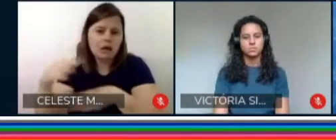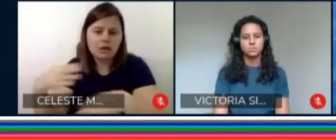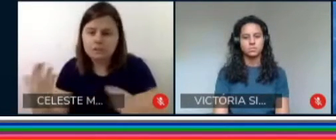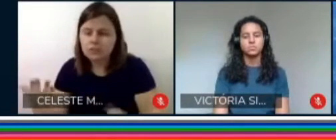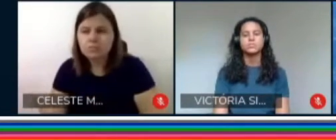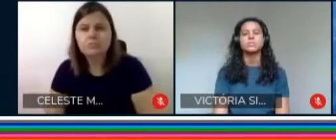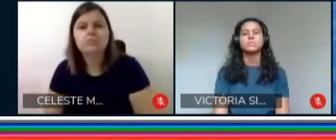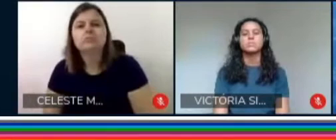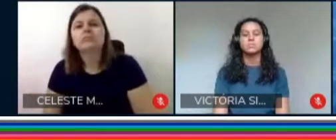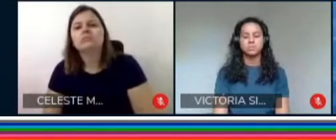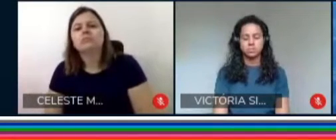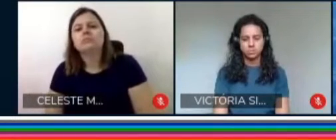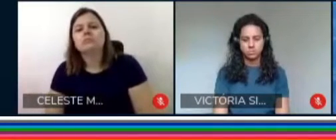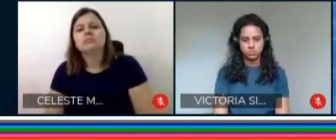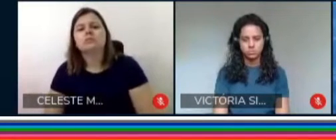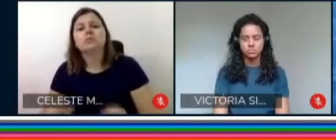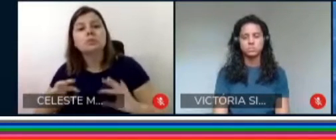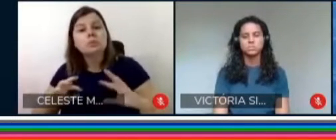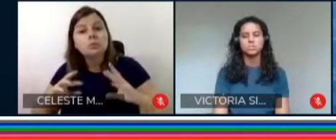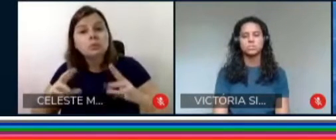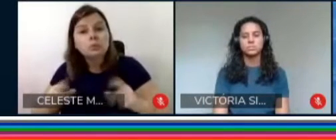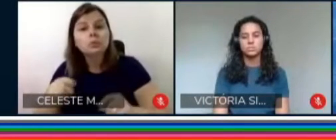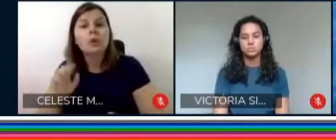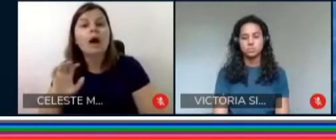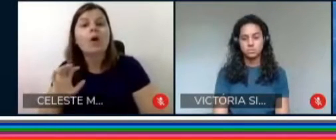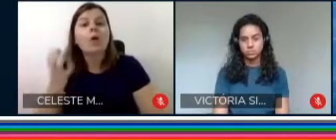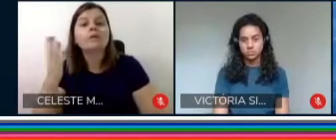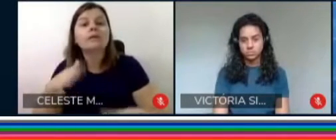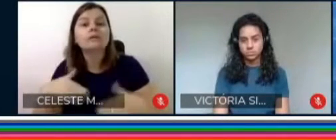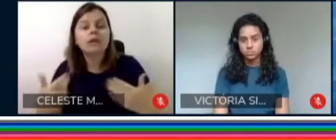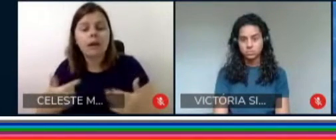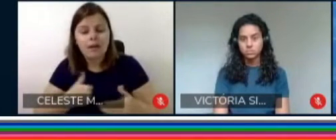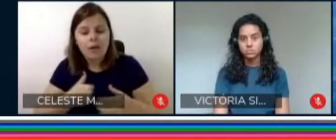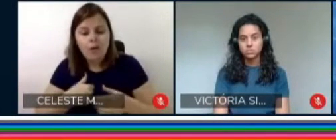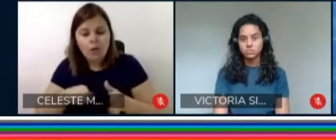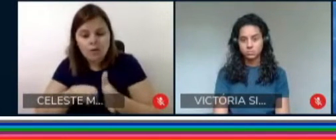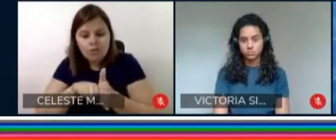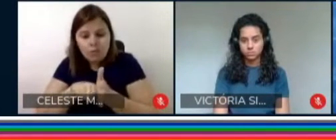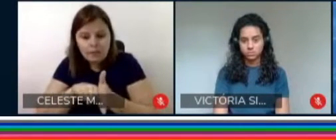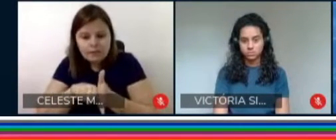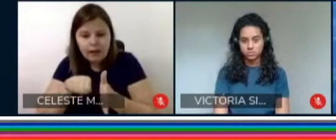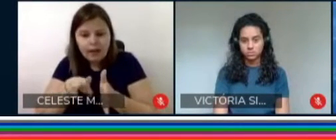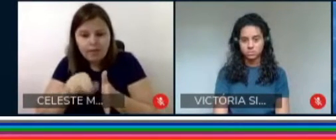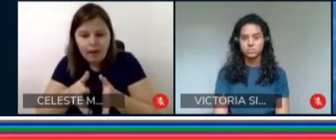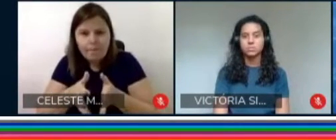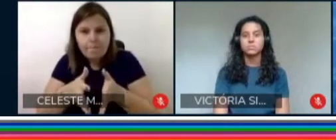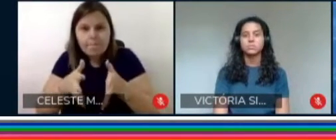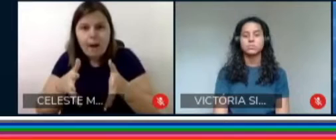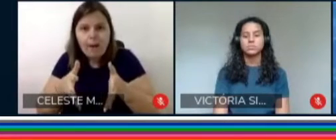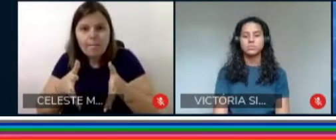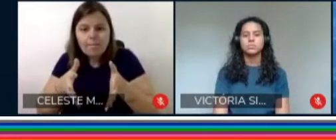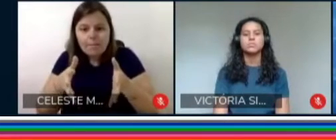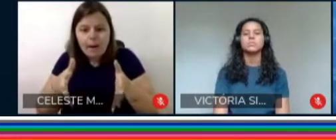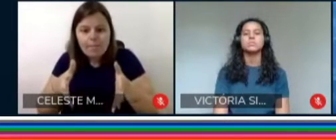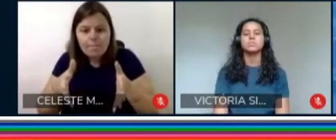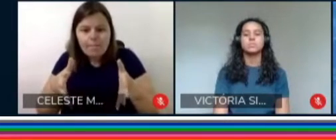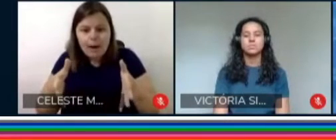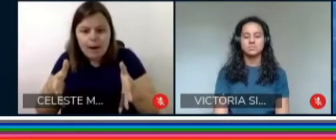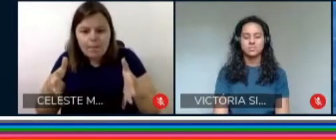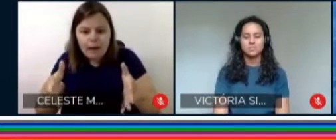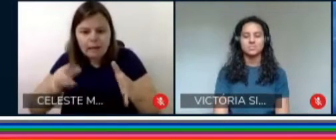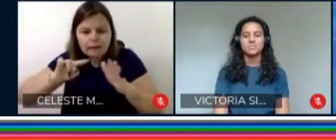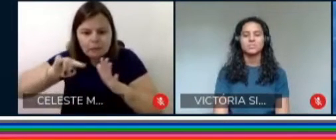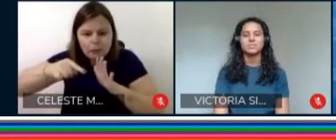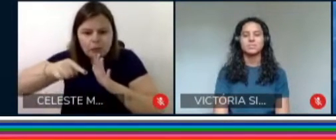esses passos, eles vão acontecendo à medida que a minha pesquisa vai crescendo de tamanho, não de extensão, de